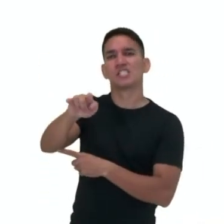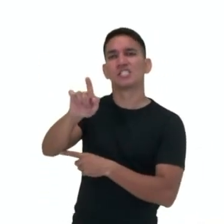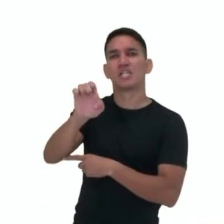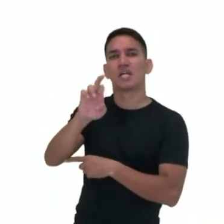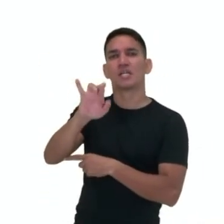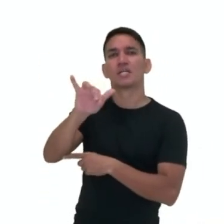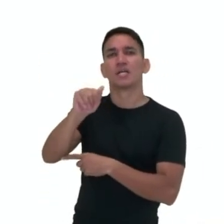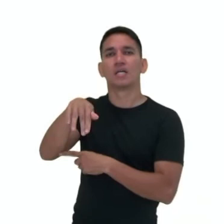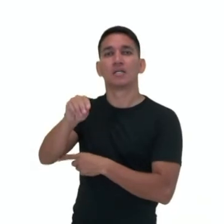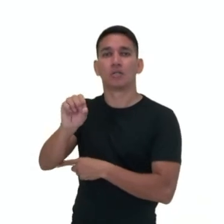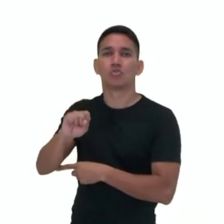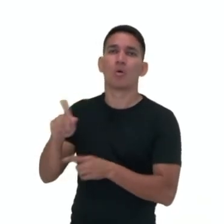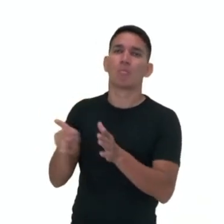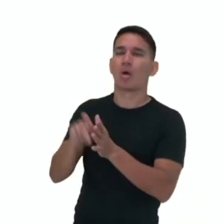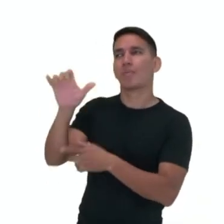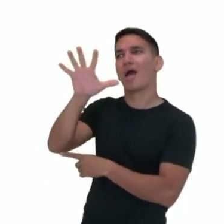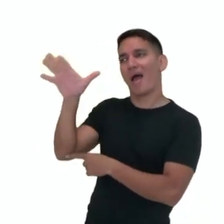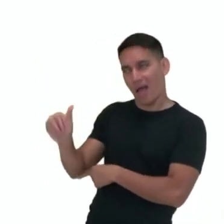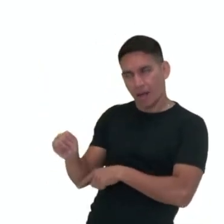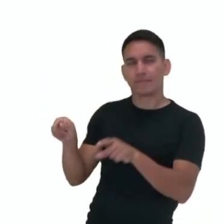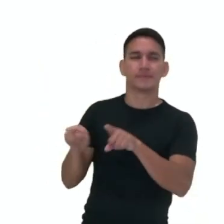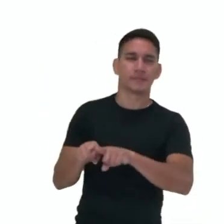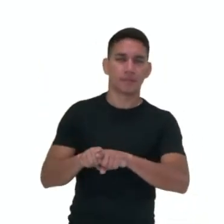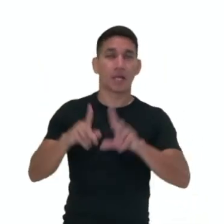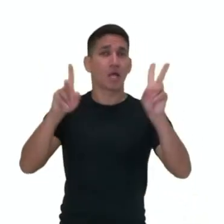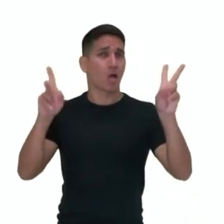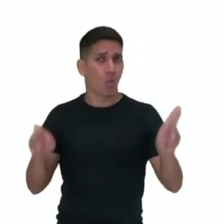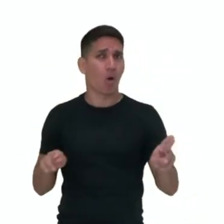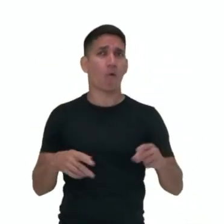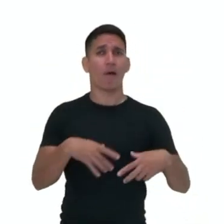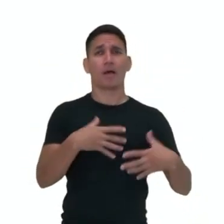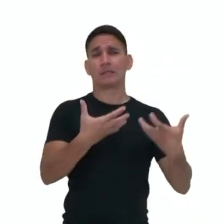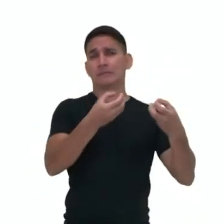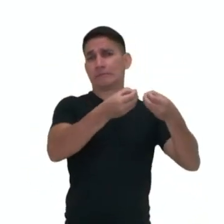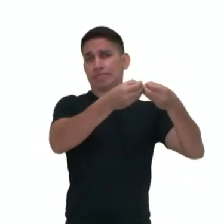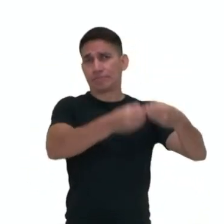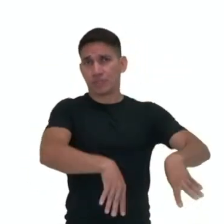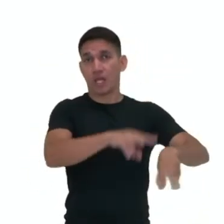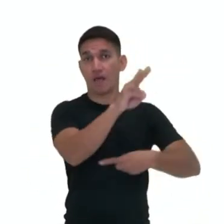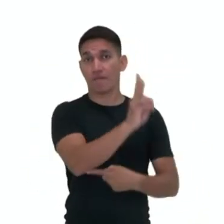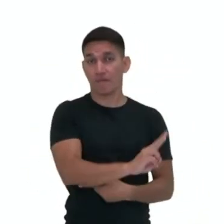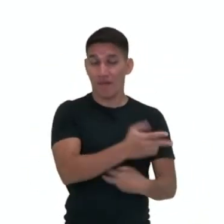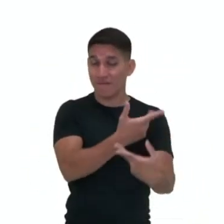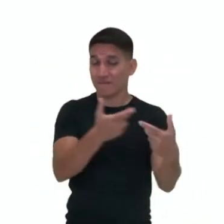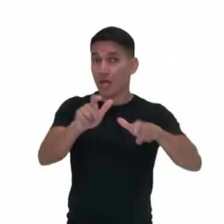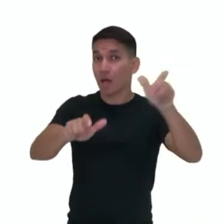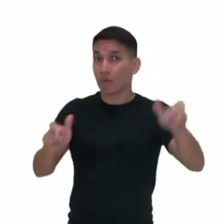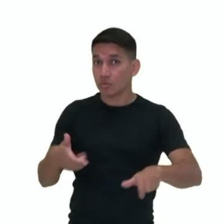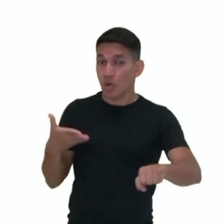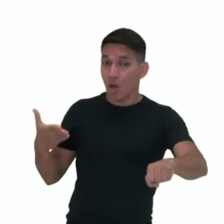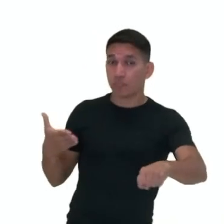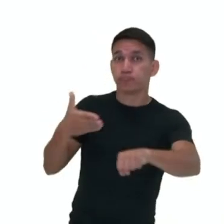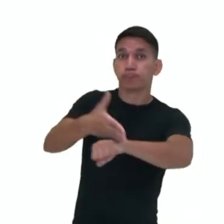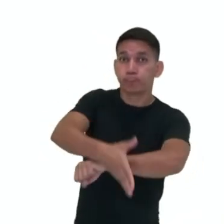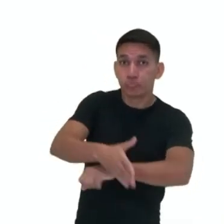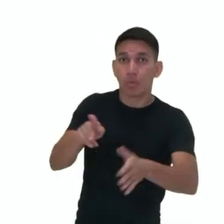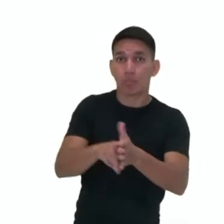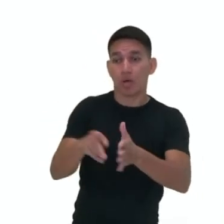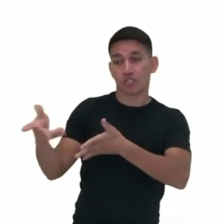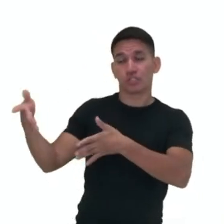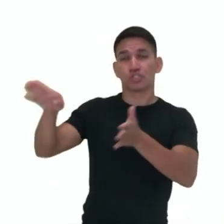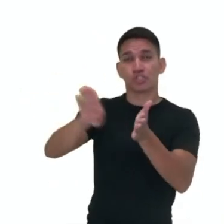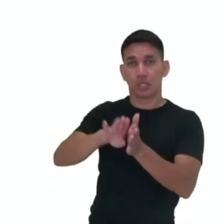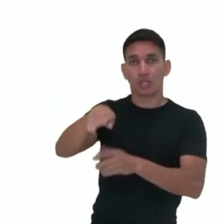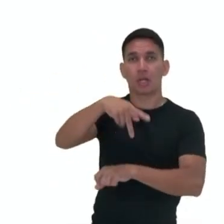bom? Igualmente, devido à crise na Venezuela, muitos cidadãos desse país estão cruzando então a fronteira e vindo para o país,